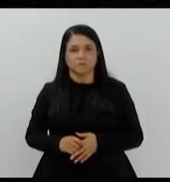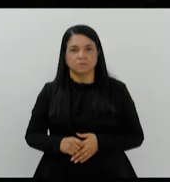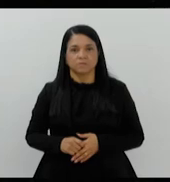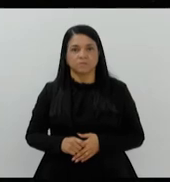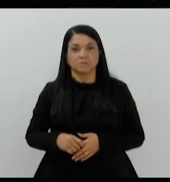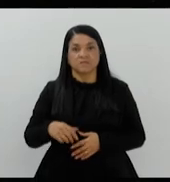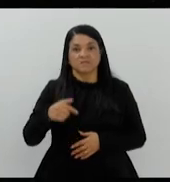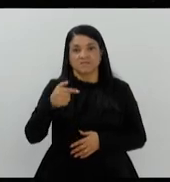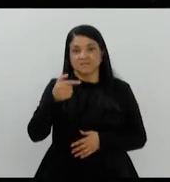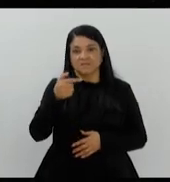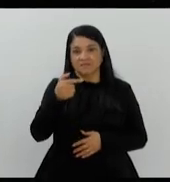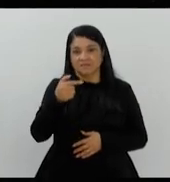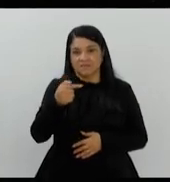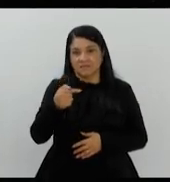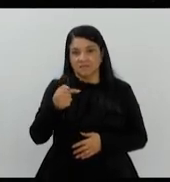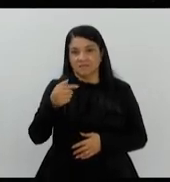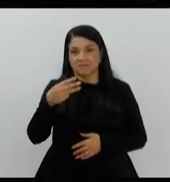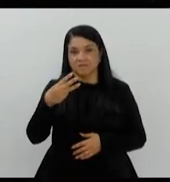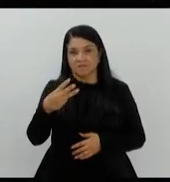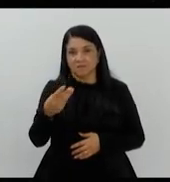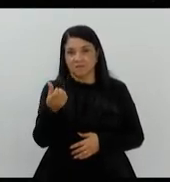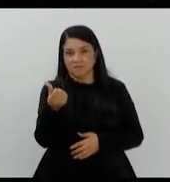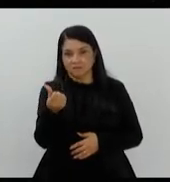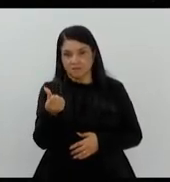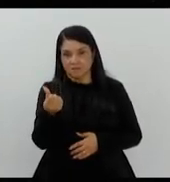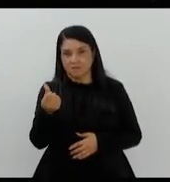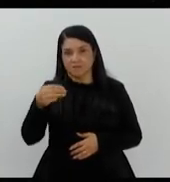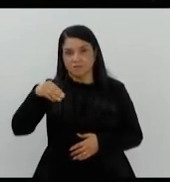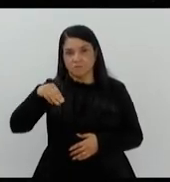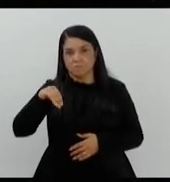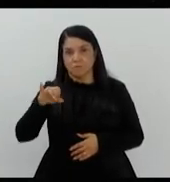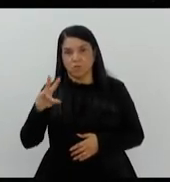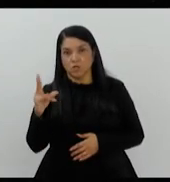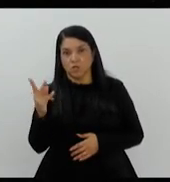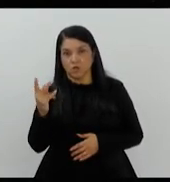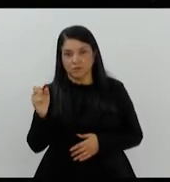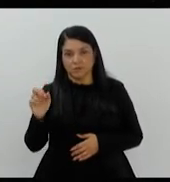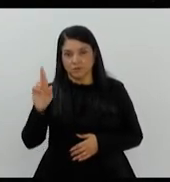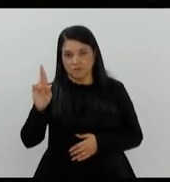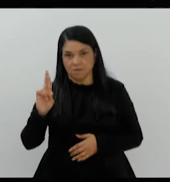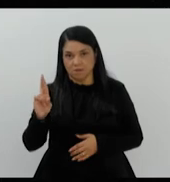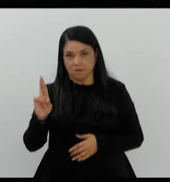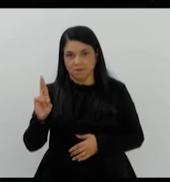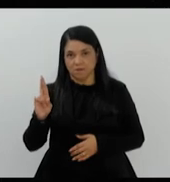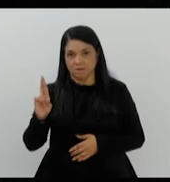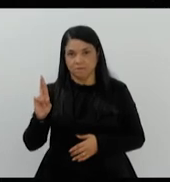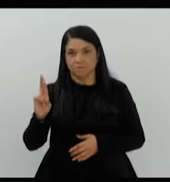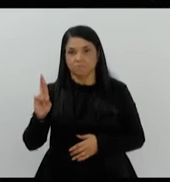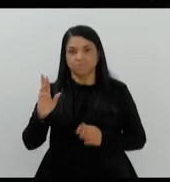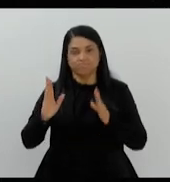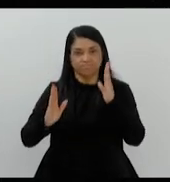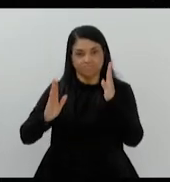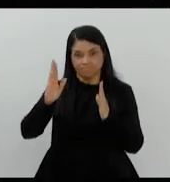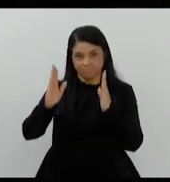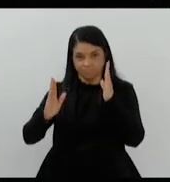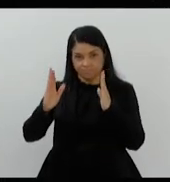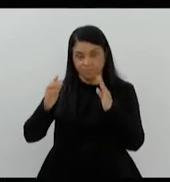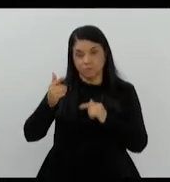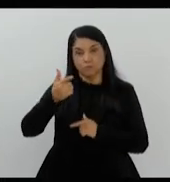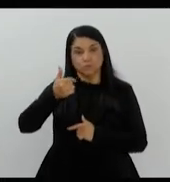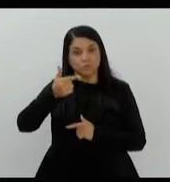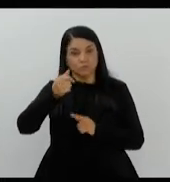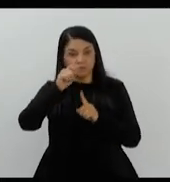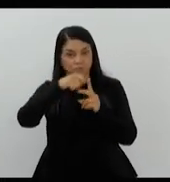de 736 milhões de reais, com um prazo de 12 meses